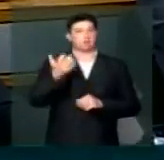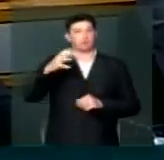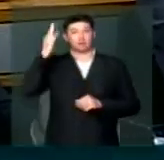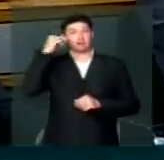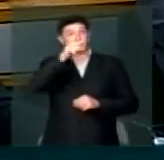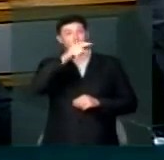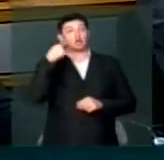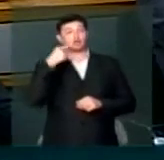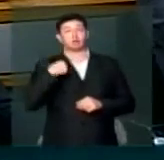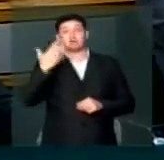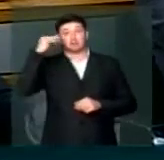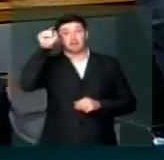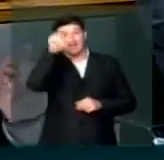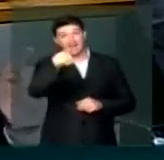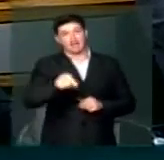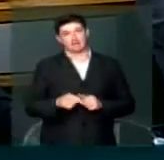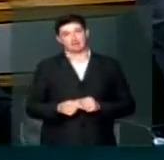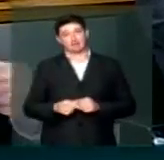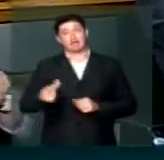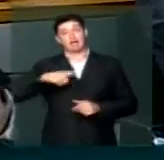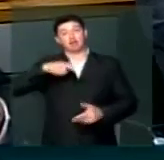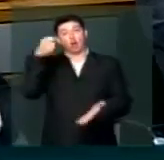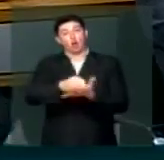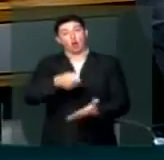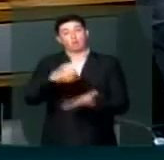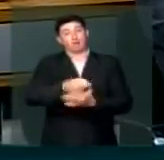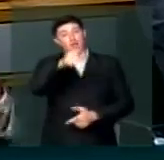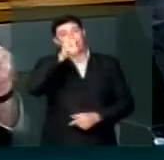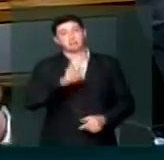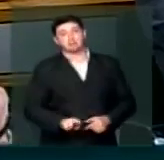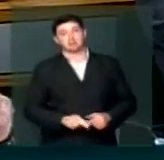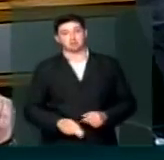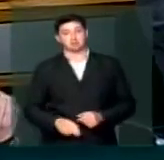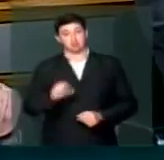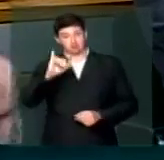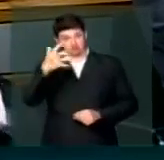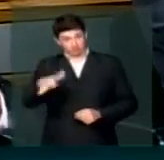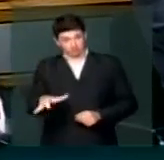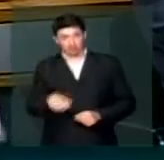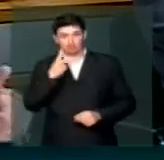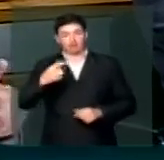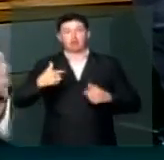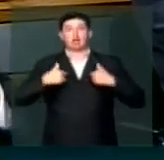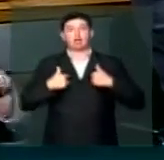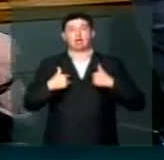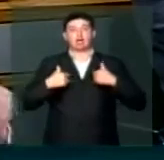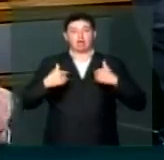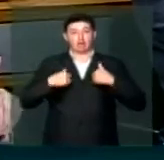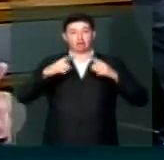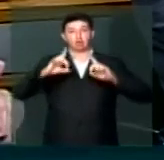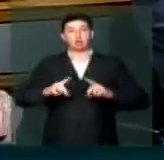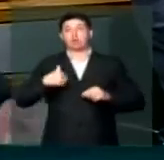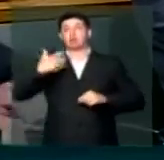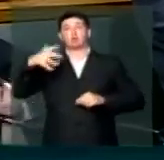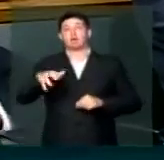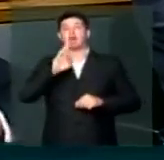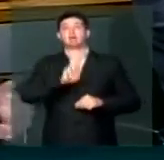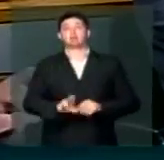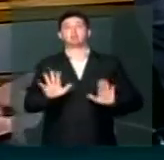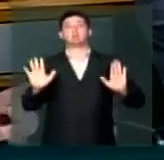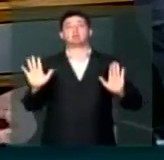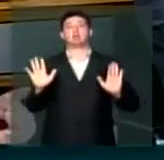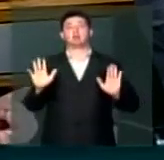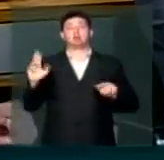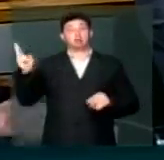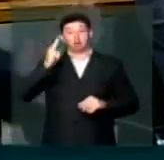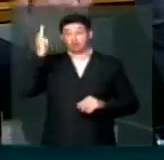o advogado, eu quero ouvi-lo. E ele tem o dever de responder perante nós. E se não quiser, diga, não, me dou o direito de não responder essa pergunta.